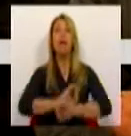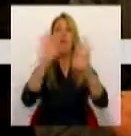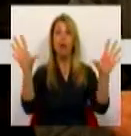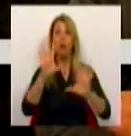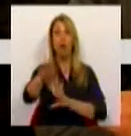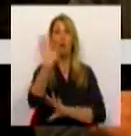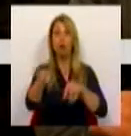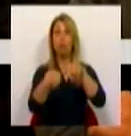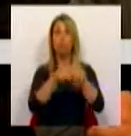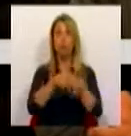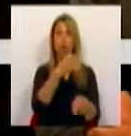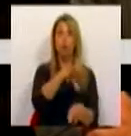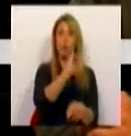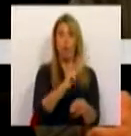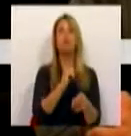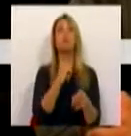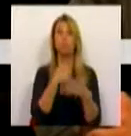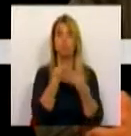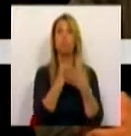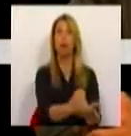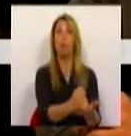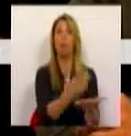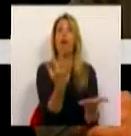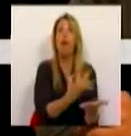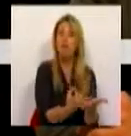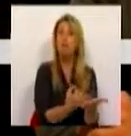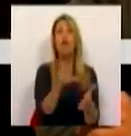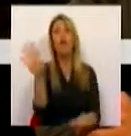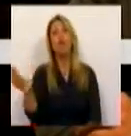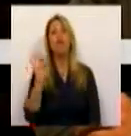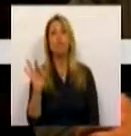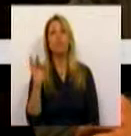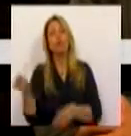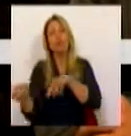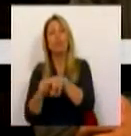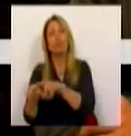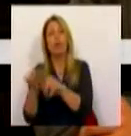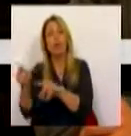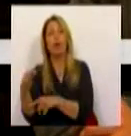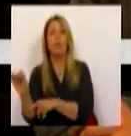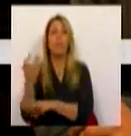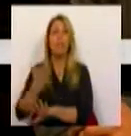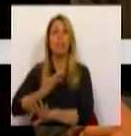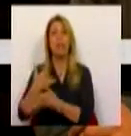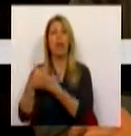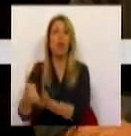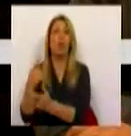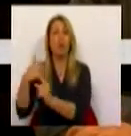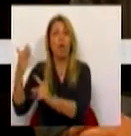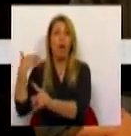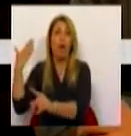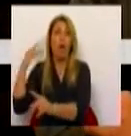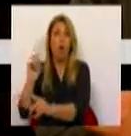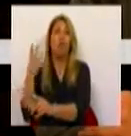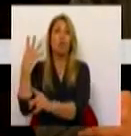Socialista suporta e apoia e as opções políticas que o PSD tem vindo a suportar, ou suportou em grande medida